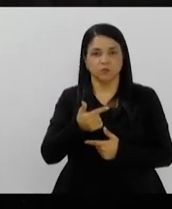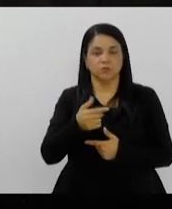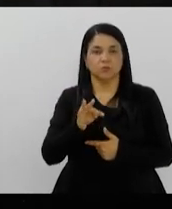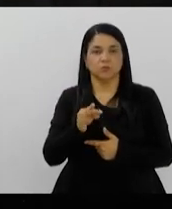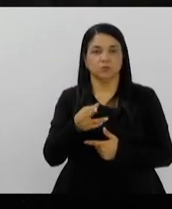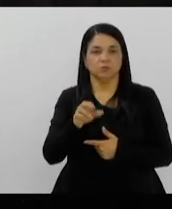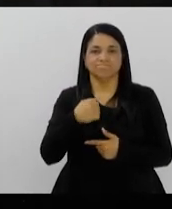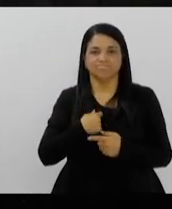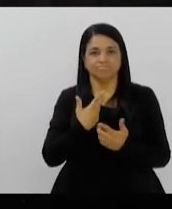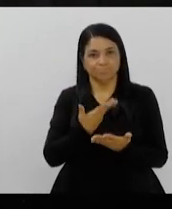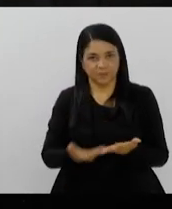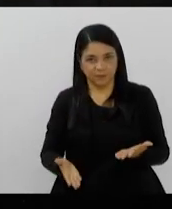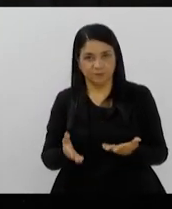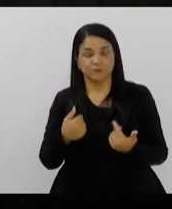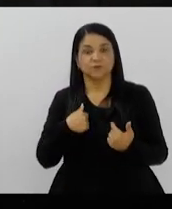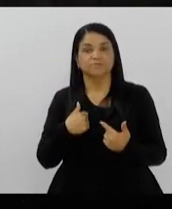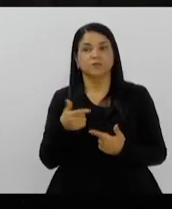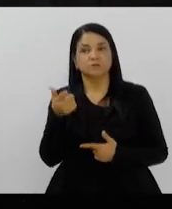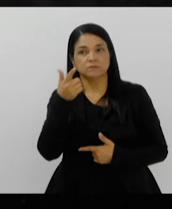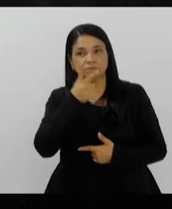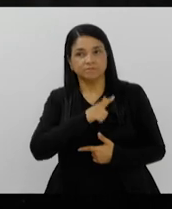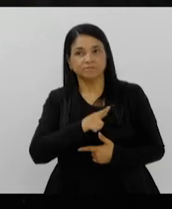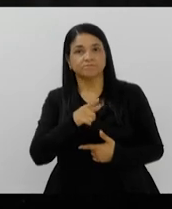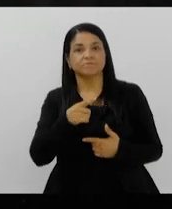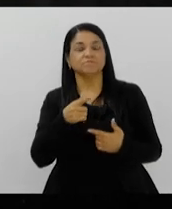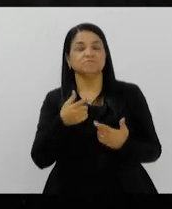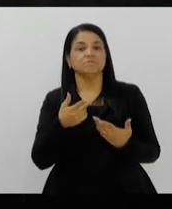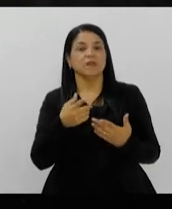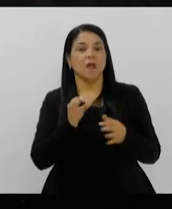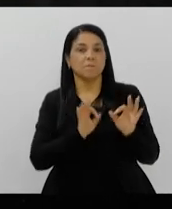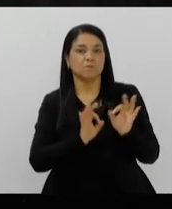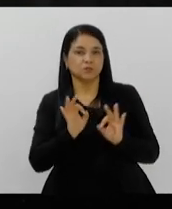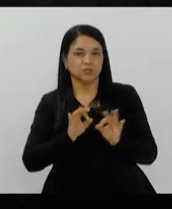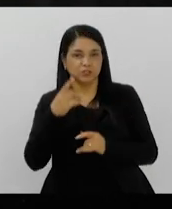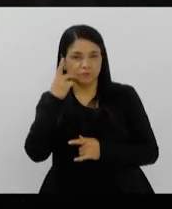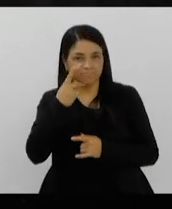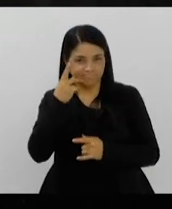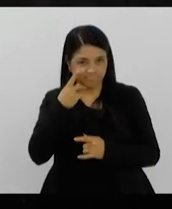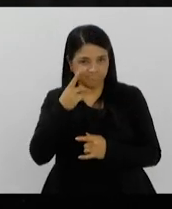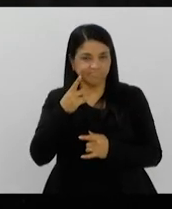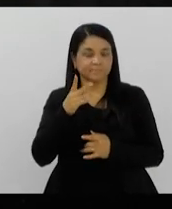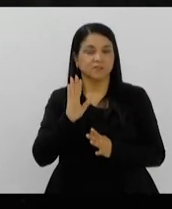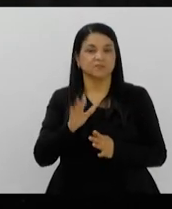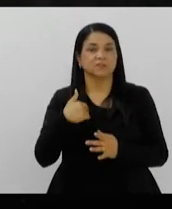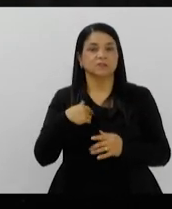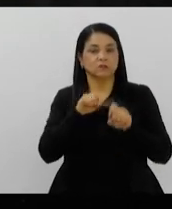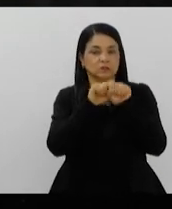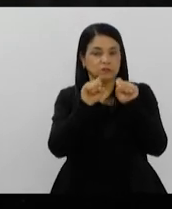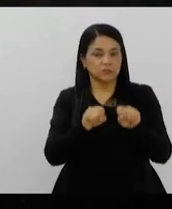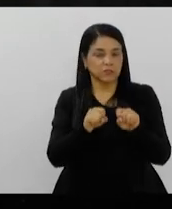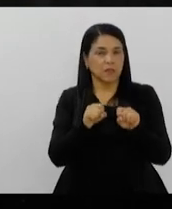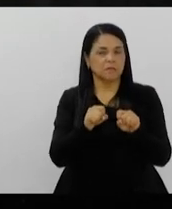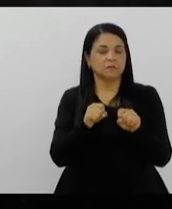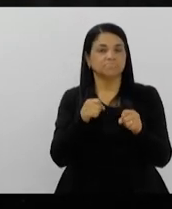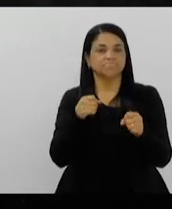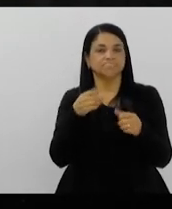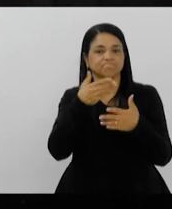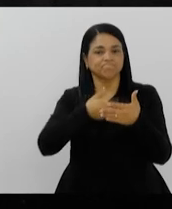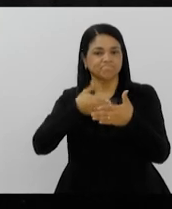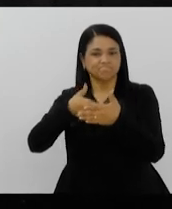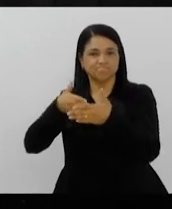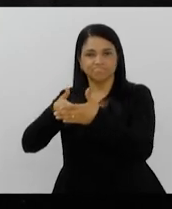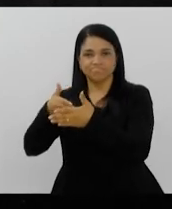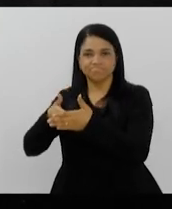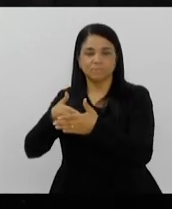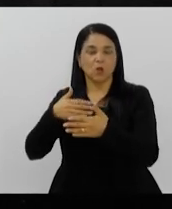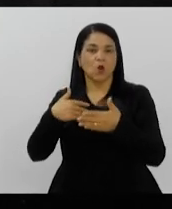segundo turno. No final das contas, a velha política se organiza, o sistema dá conta de tentar frear qualquer tipo